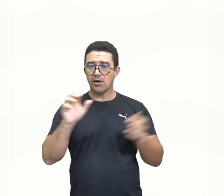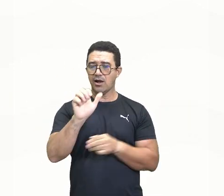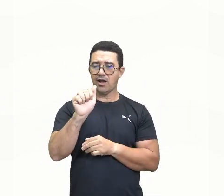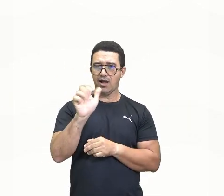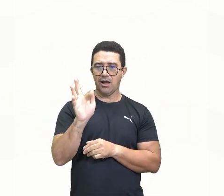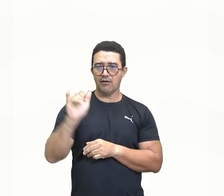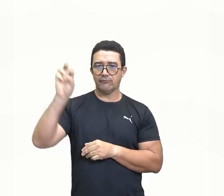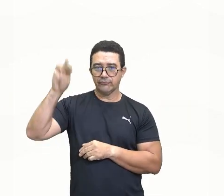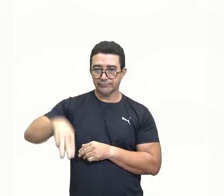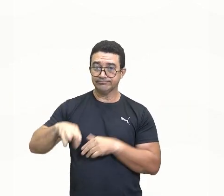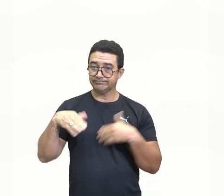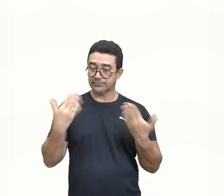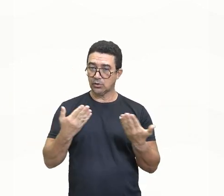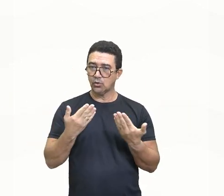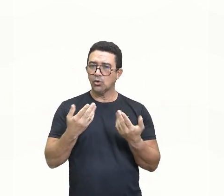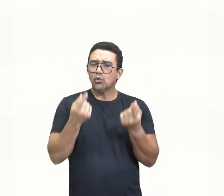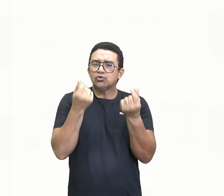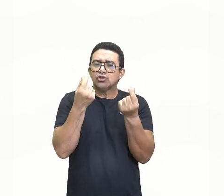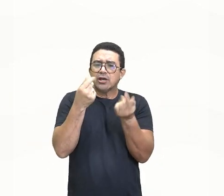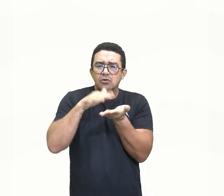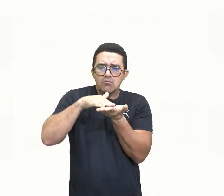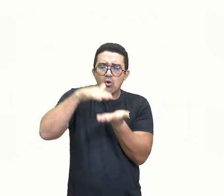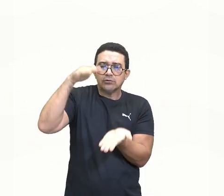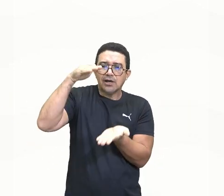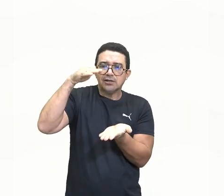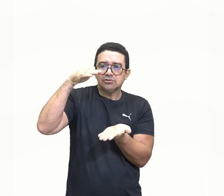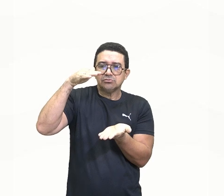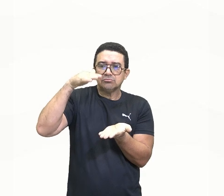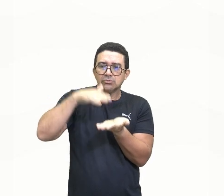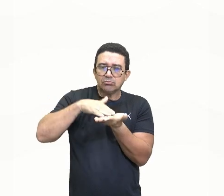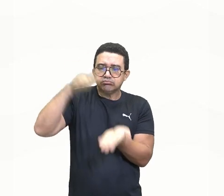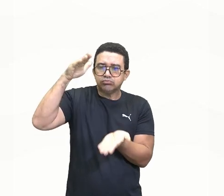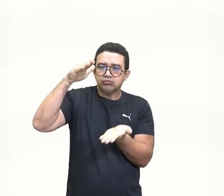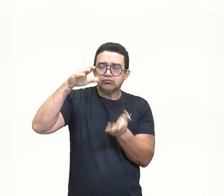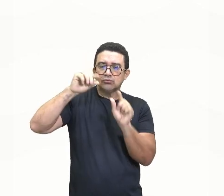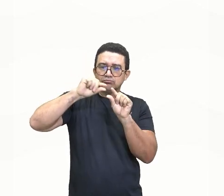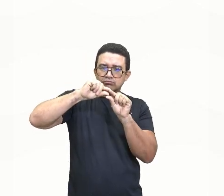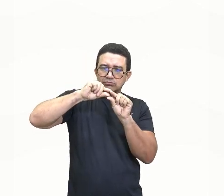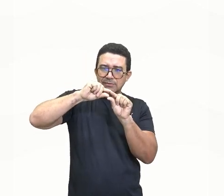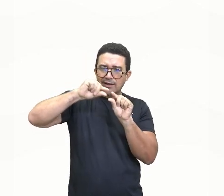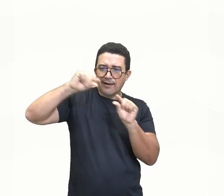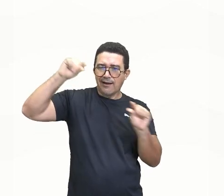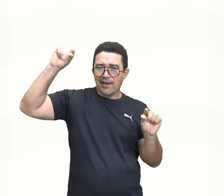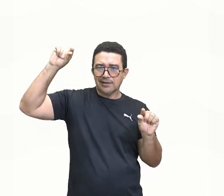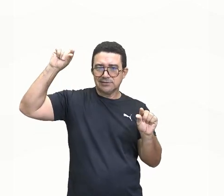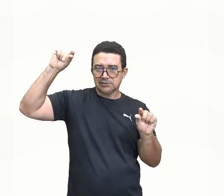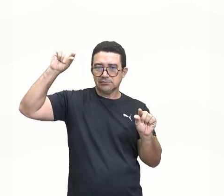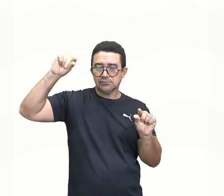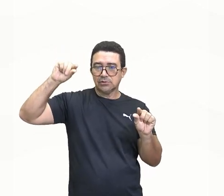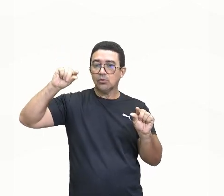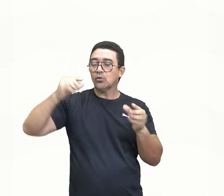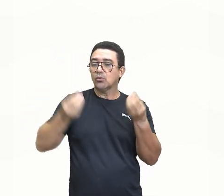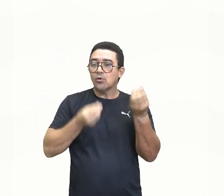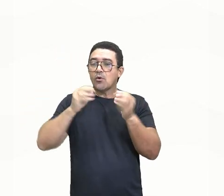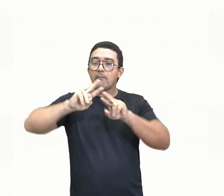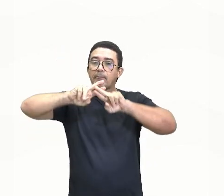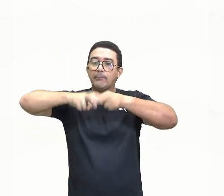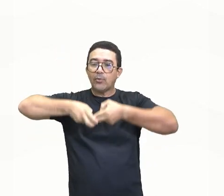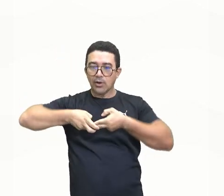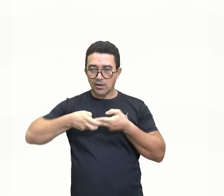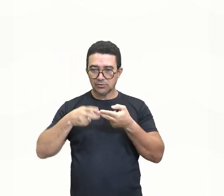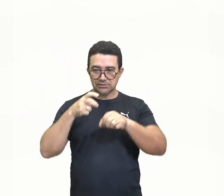Desta forma, o valor do montante cresce linearmente em função do